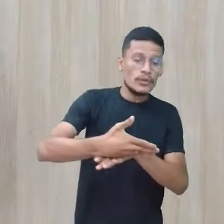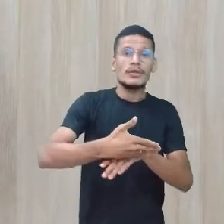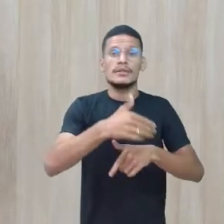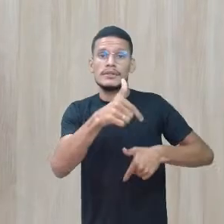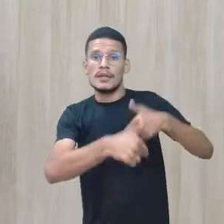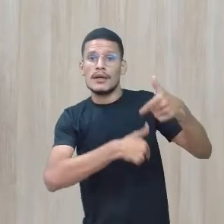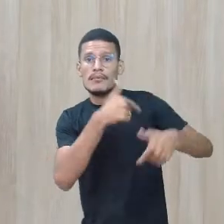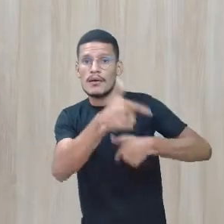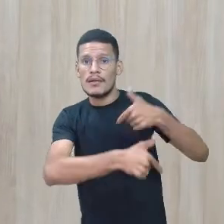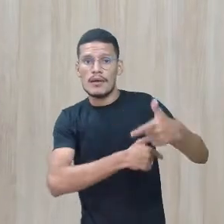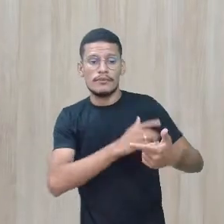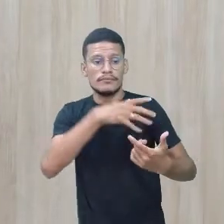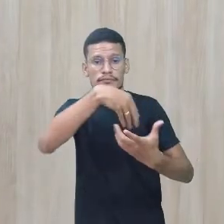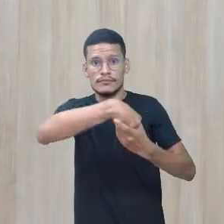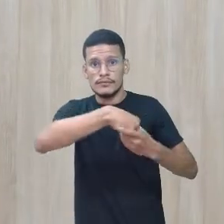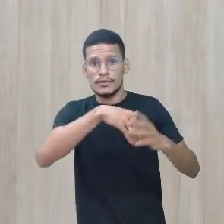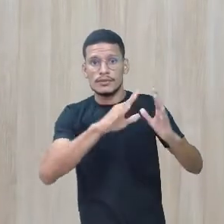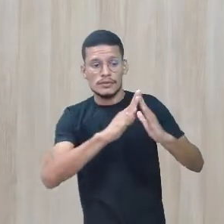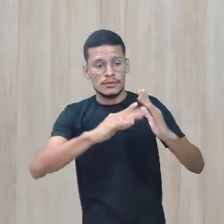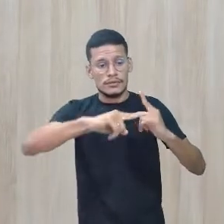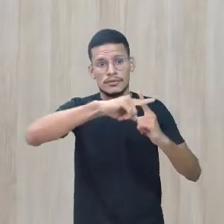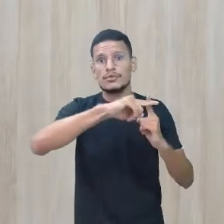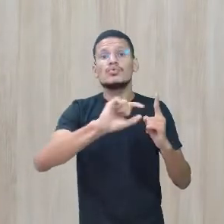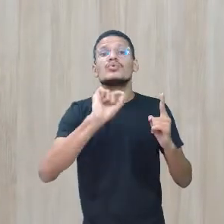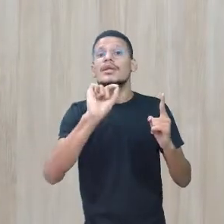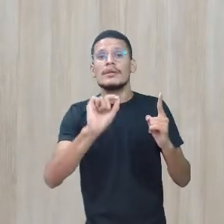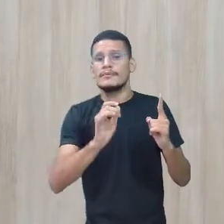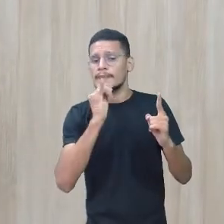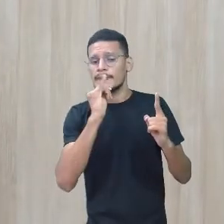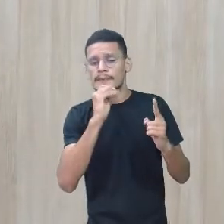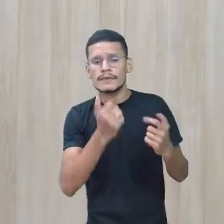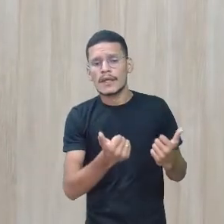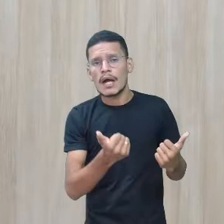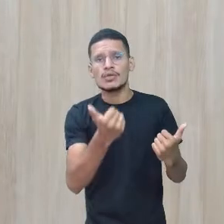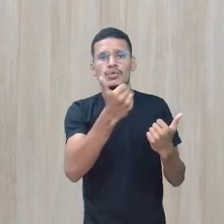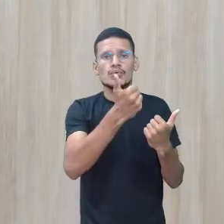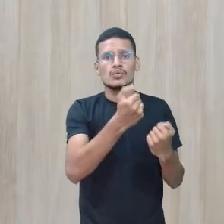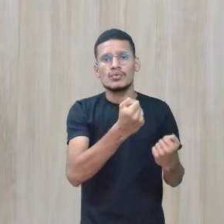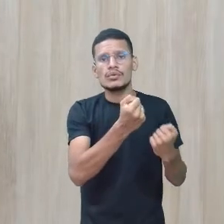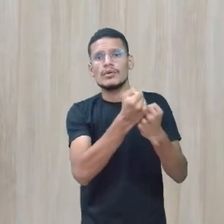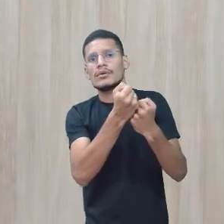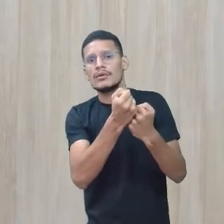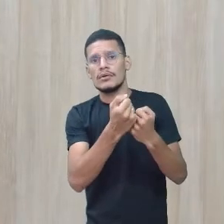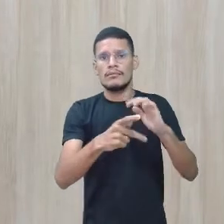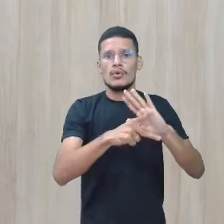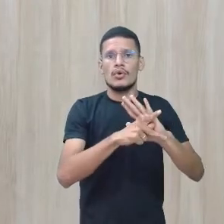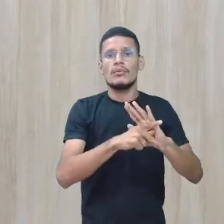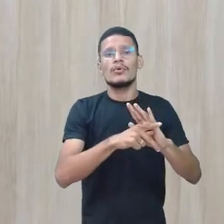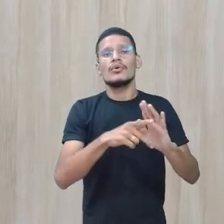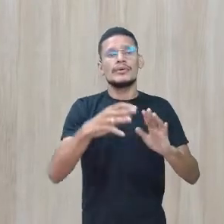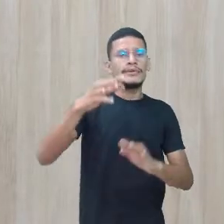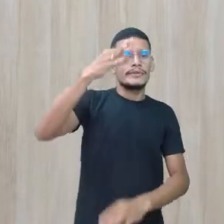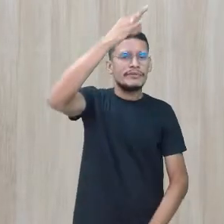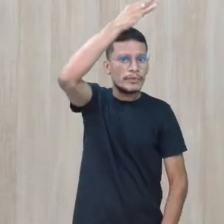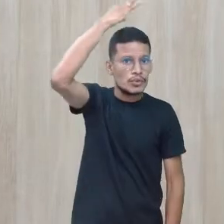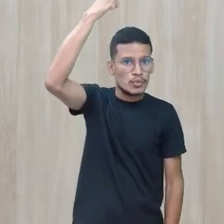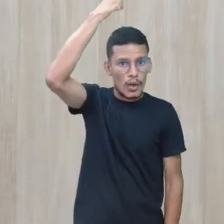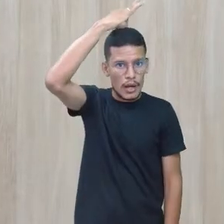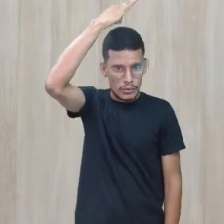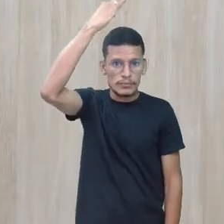atuar, certo? Dando não somente o suporte, né, dito espiritual, né, mas